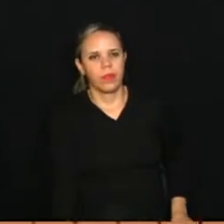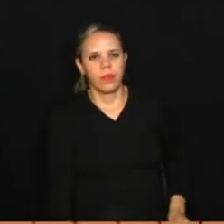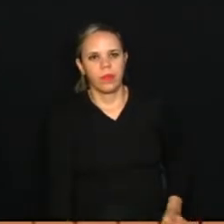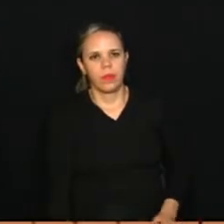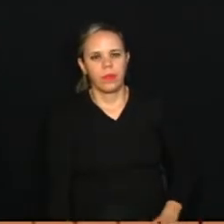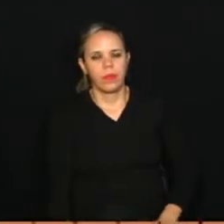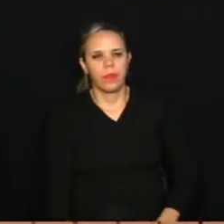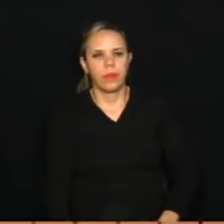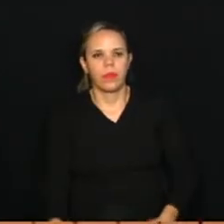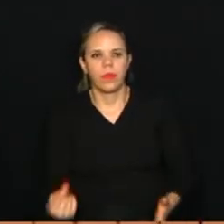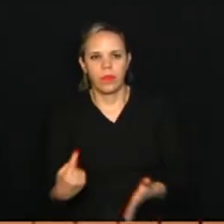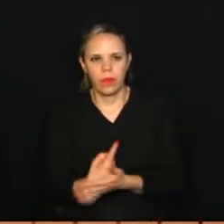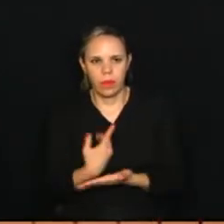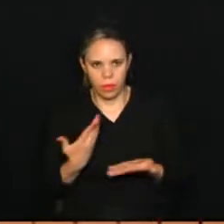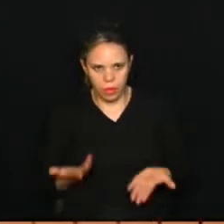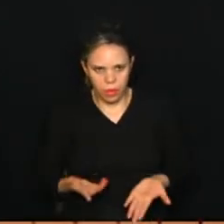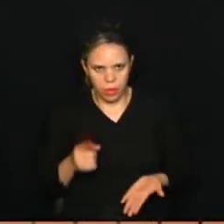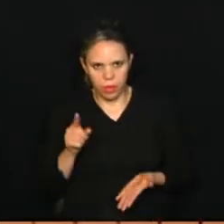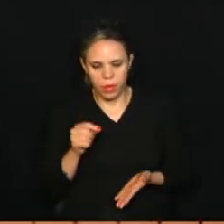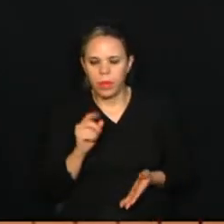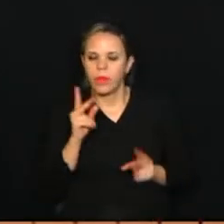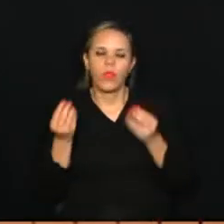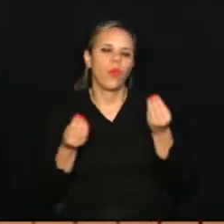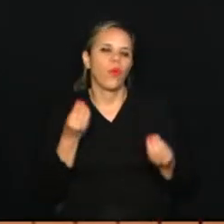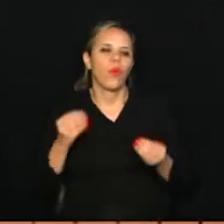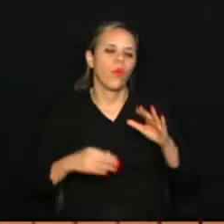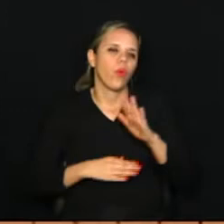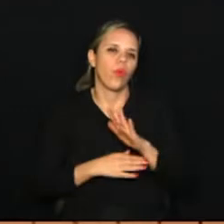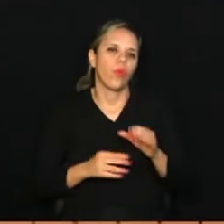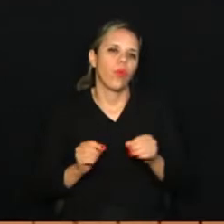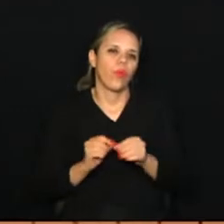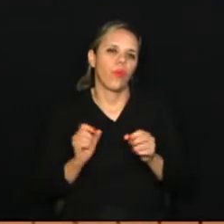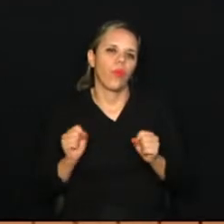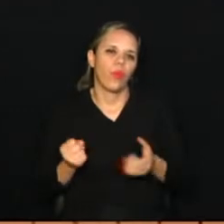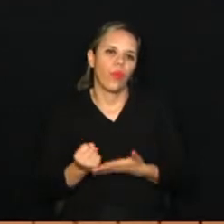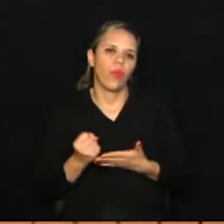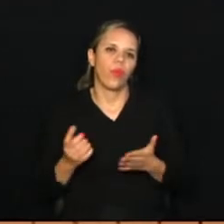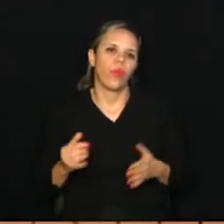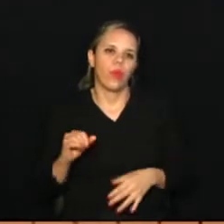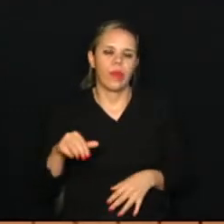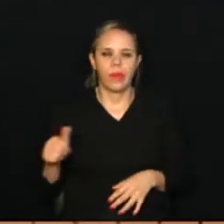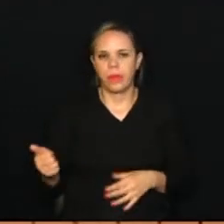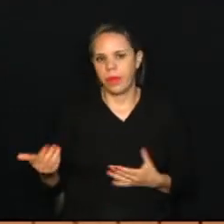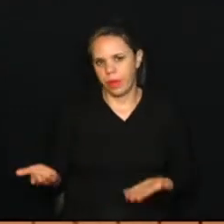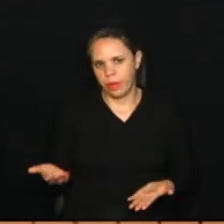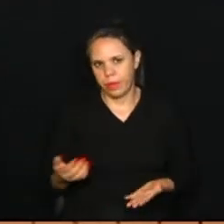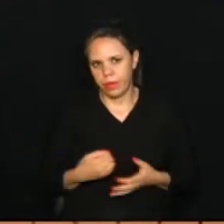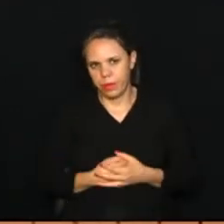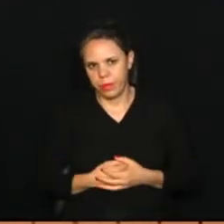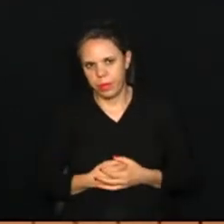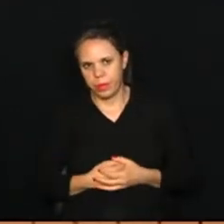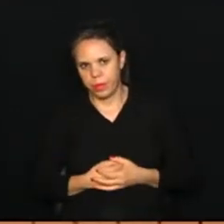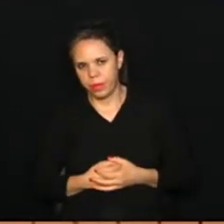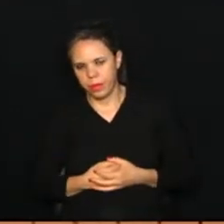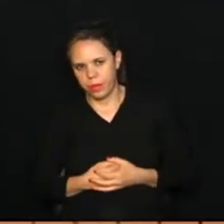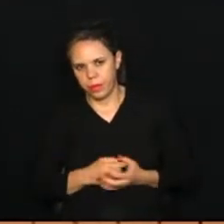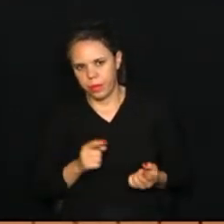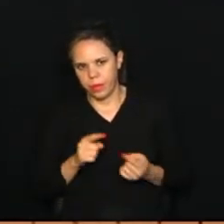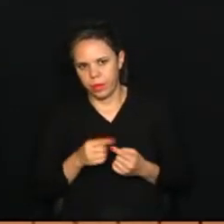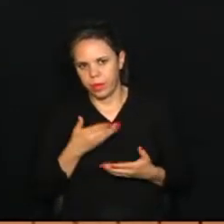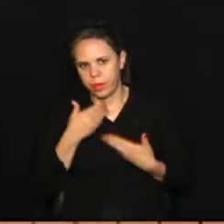A pergunta foi para mim, porque você perguntou como que o Legislativo pode cooperar com a IMA no sentido